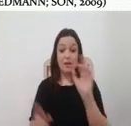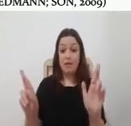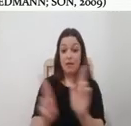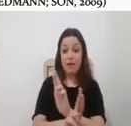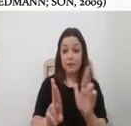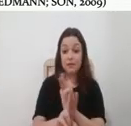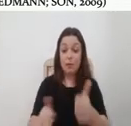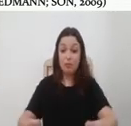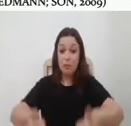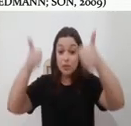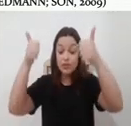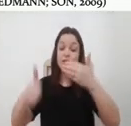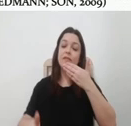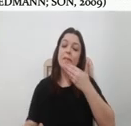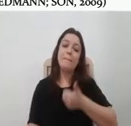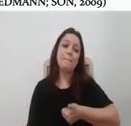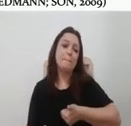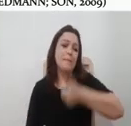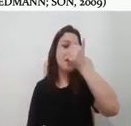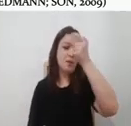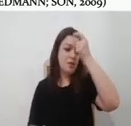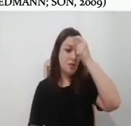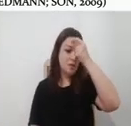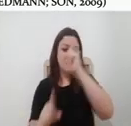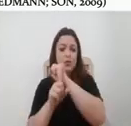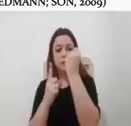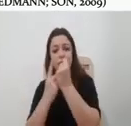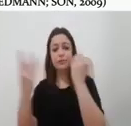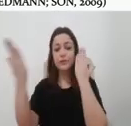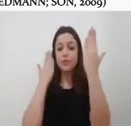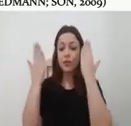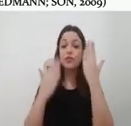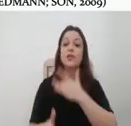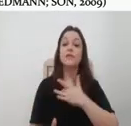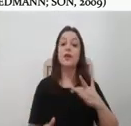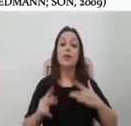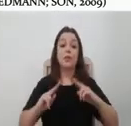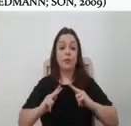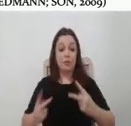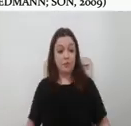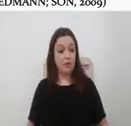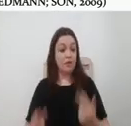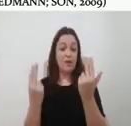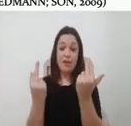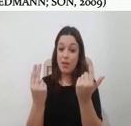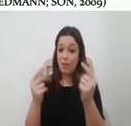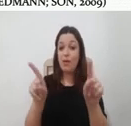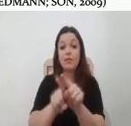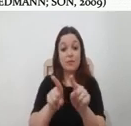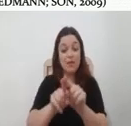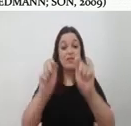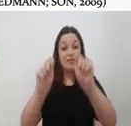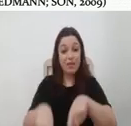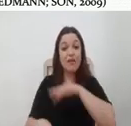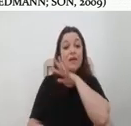Sabe-se que uma relação positiva melhora o estado mental, social, psicológico e a saúde dos seres